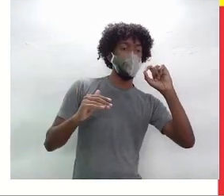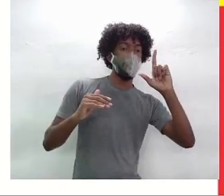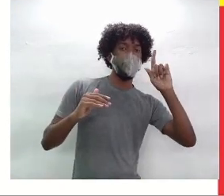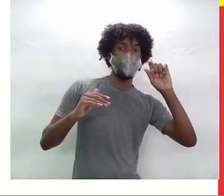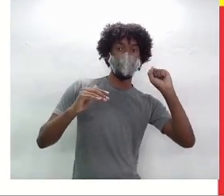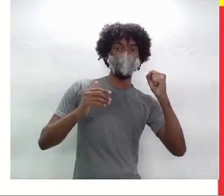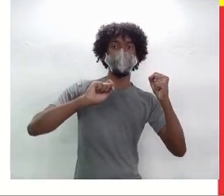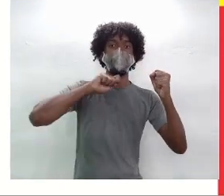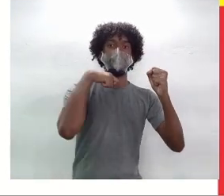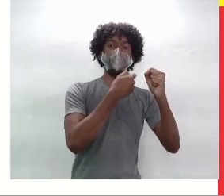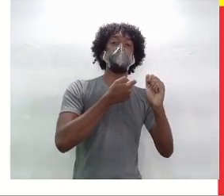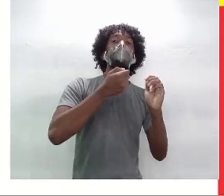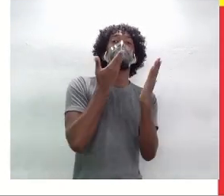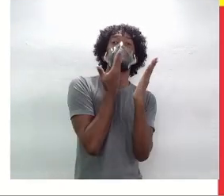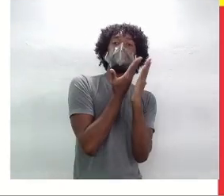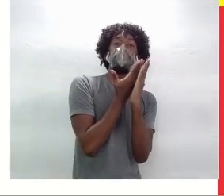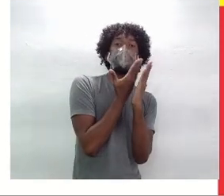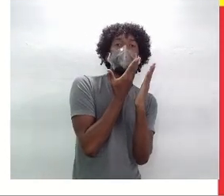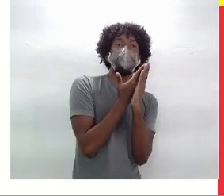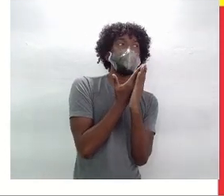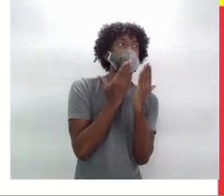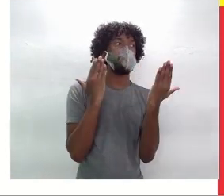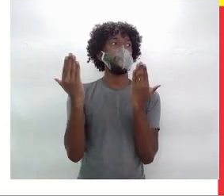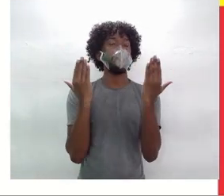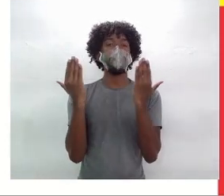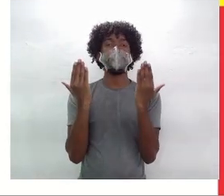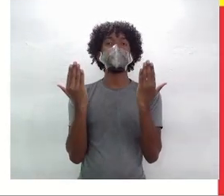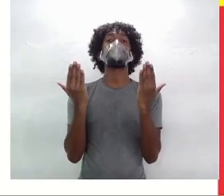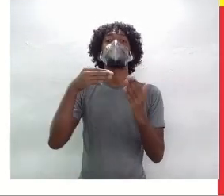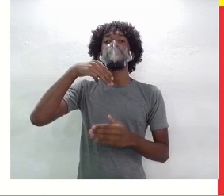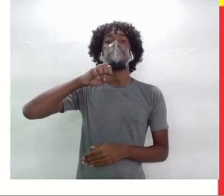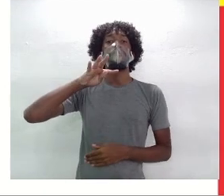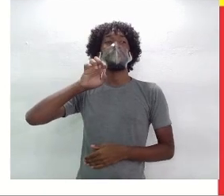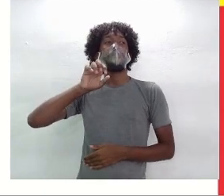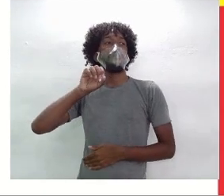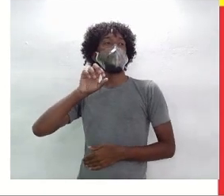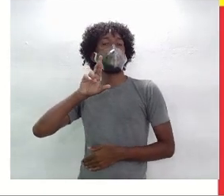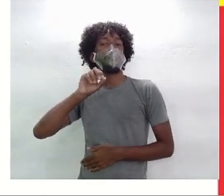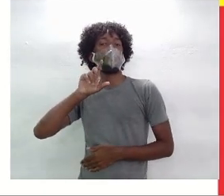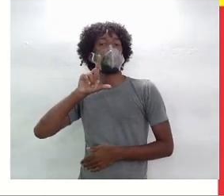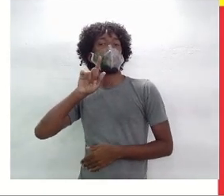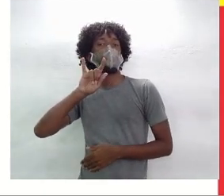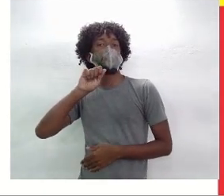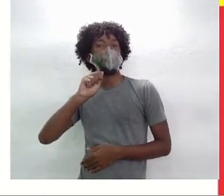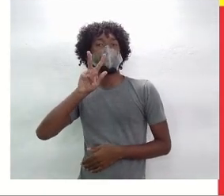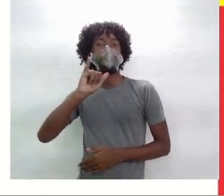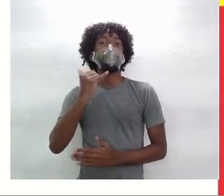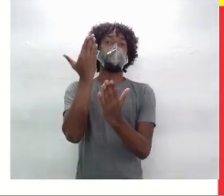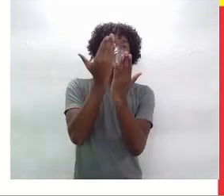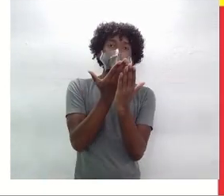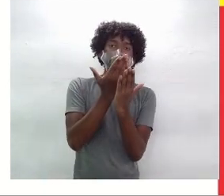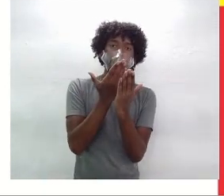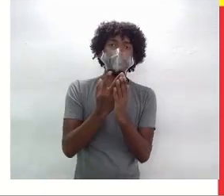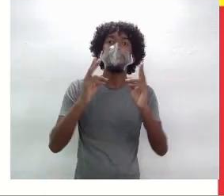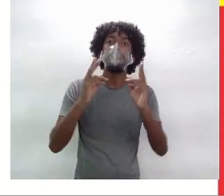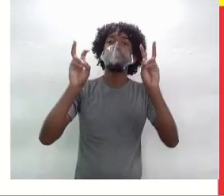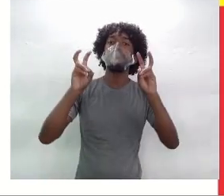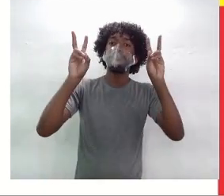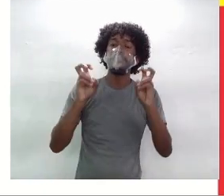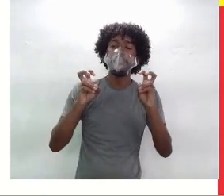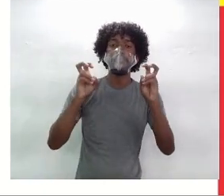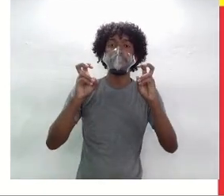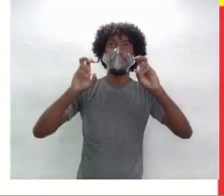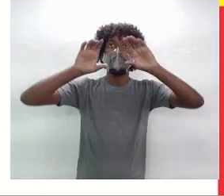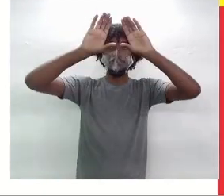estudo. Portanto, a meteorologia ela vai estudar a